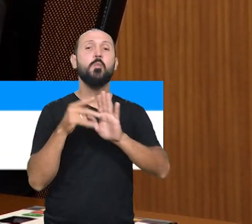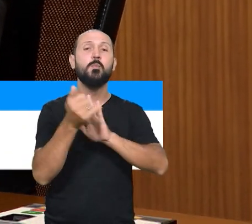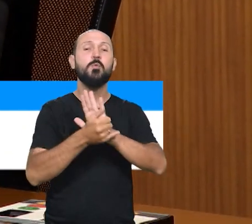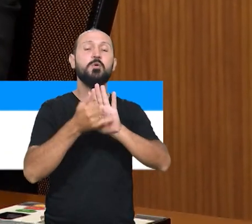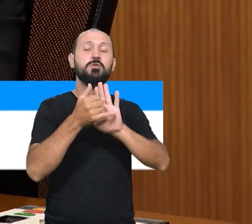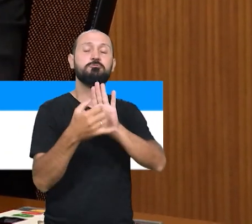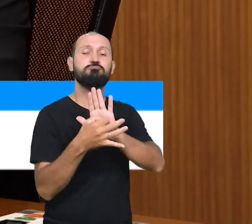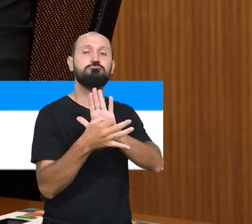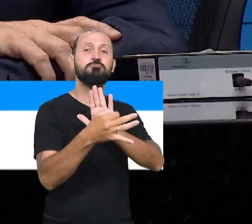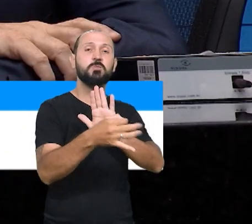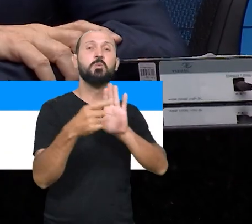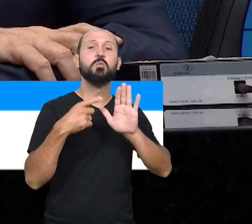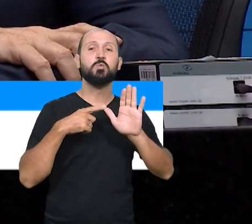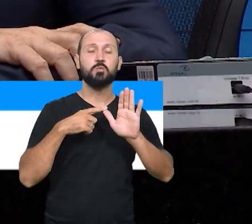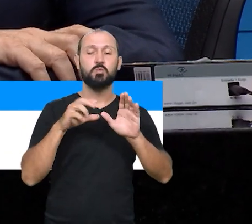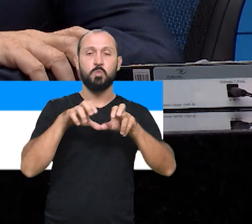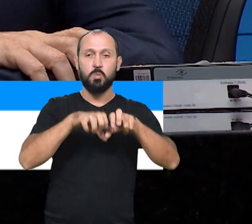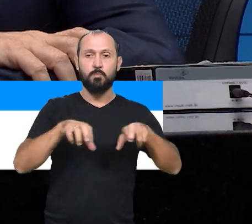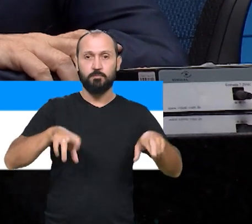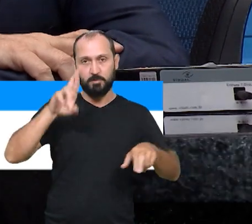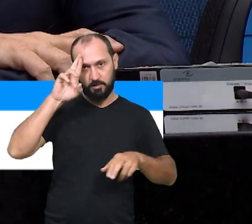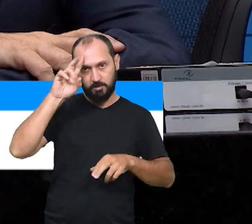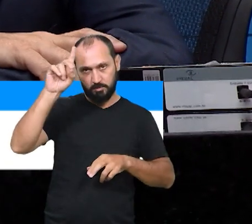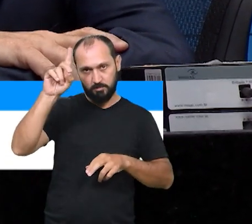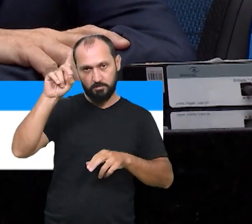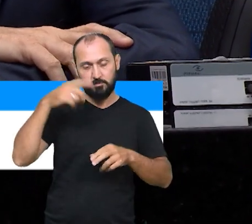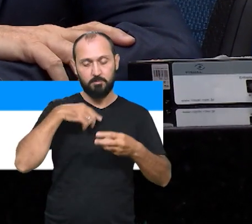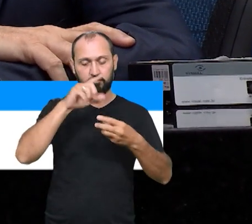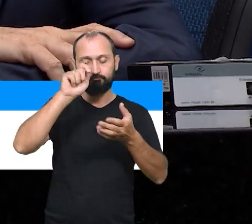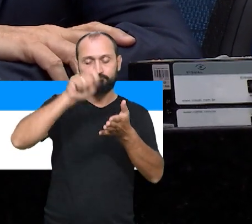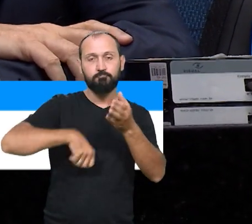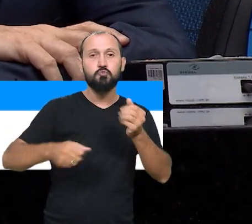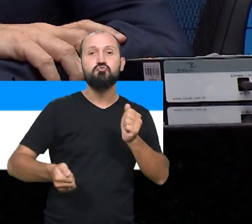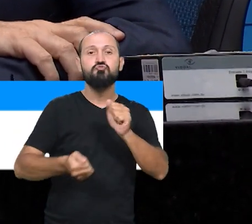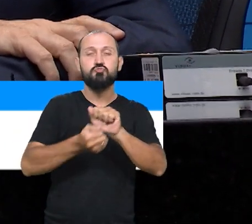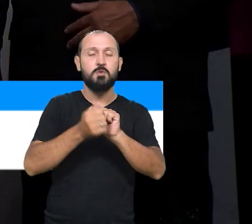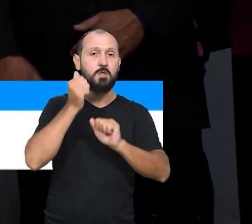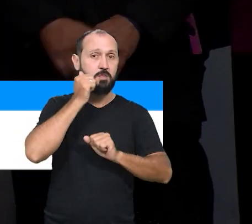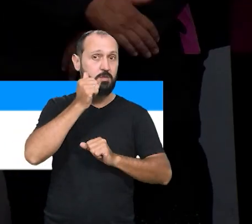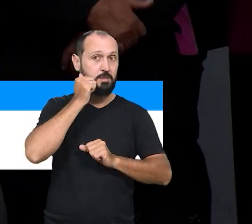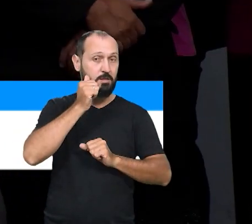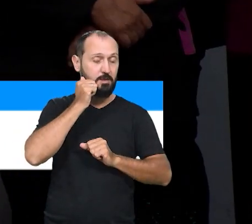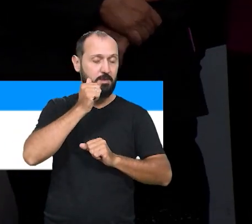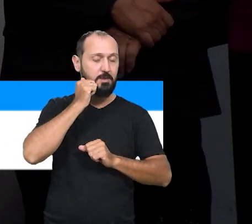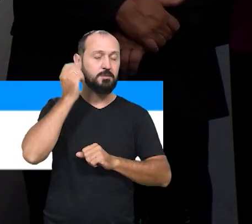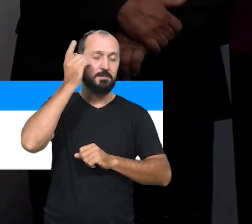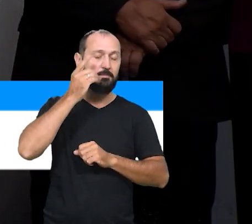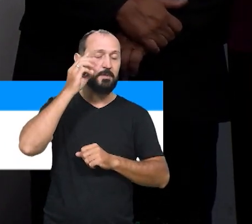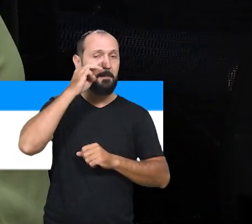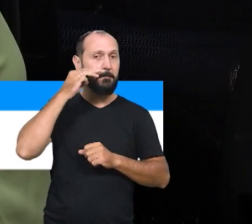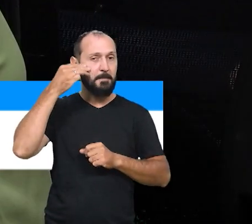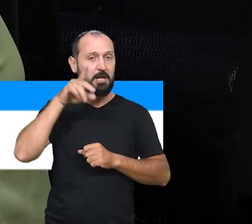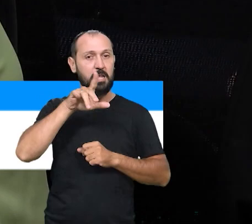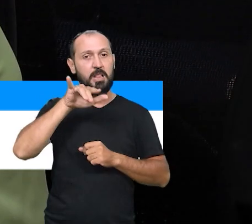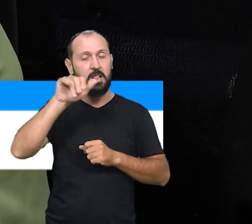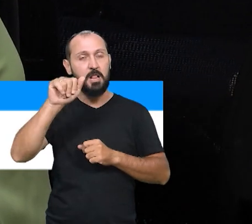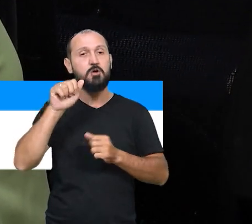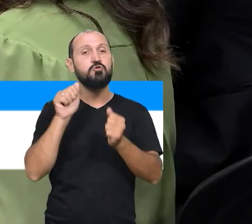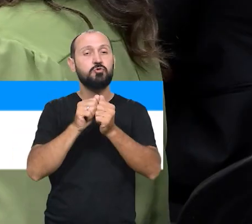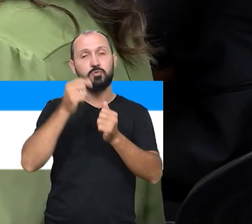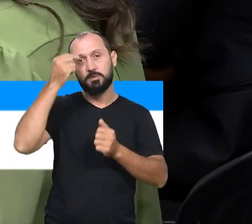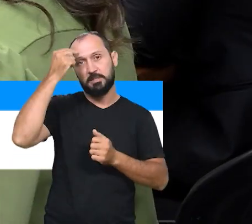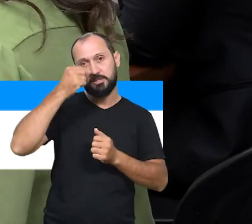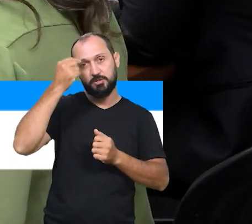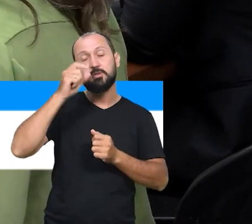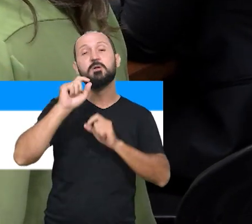eles está a proposta de autoria da mesa diretora e coautoria das deputadas Mara Caseiro e Lia Nogueira